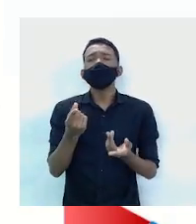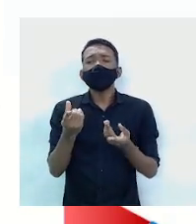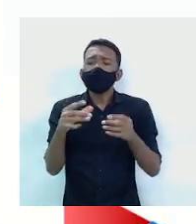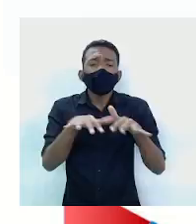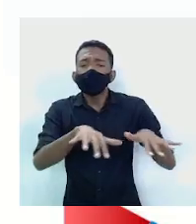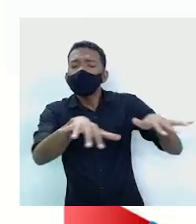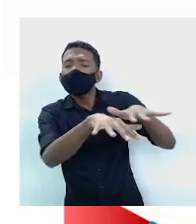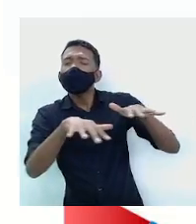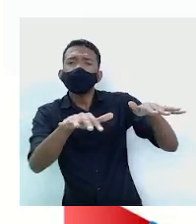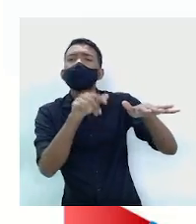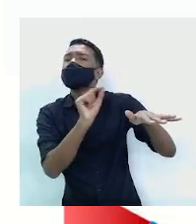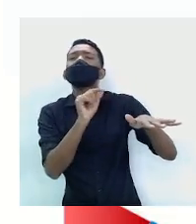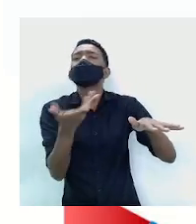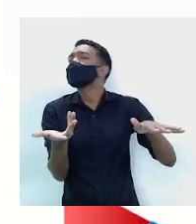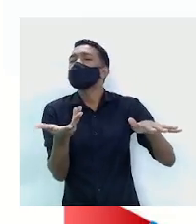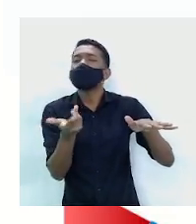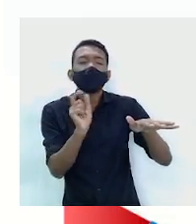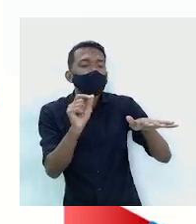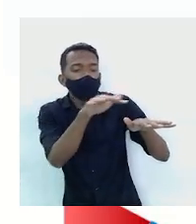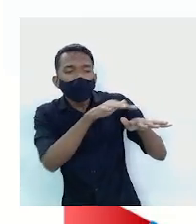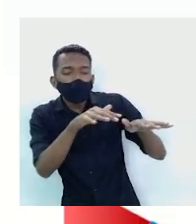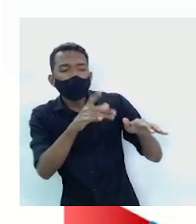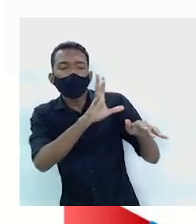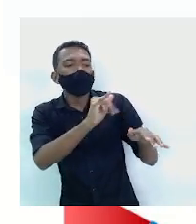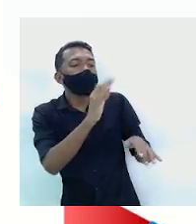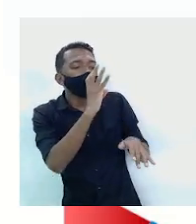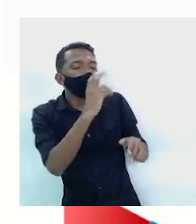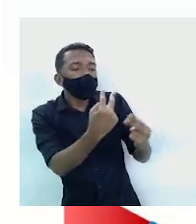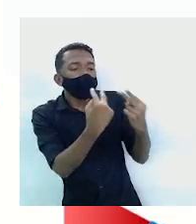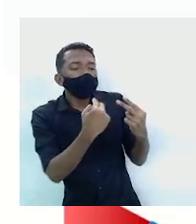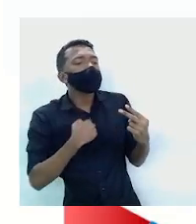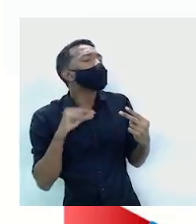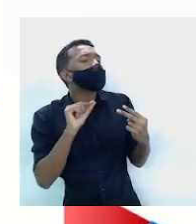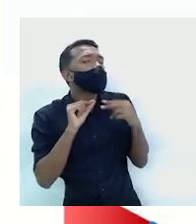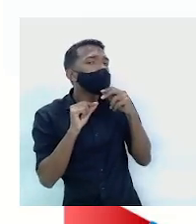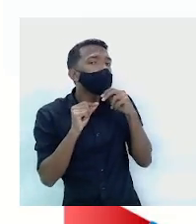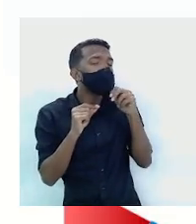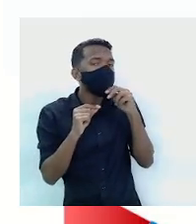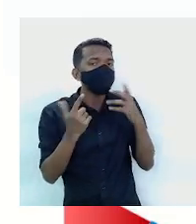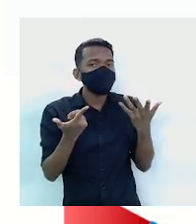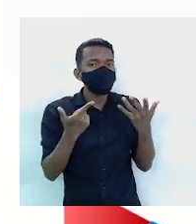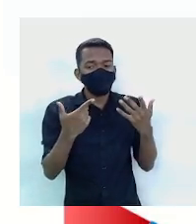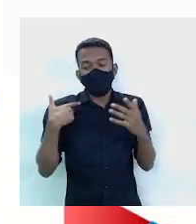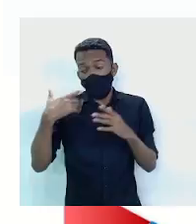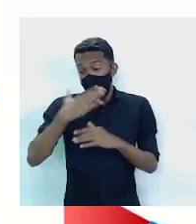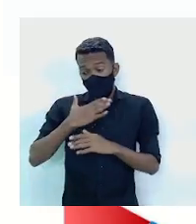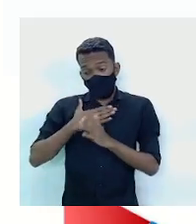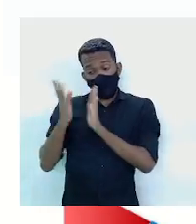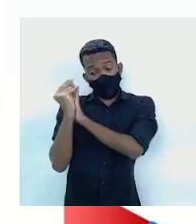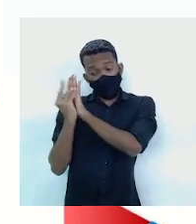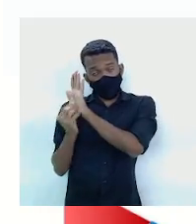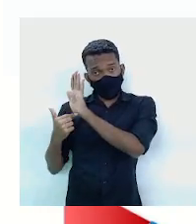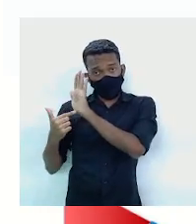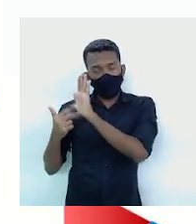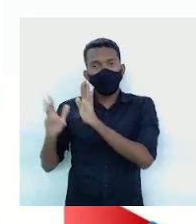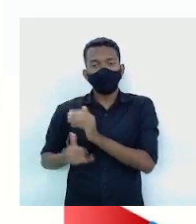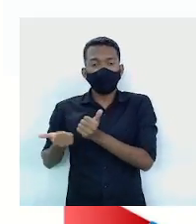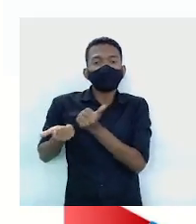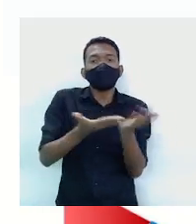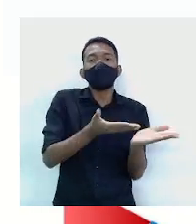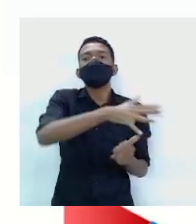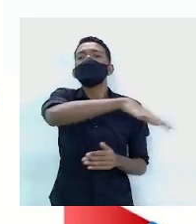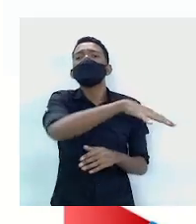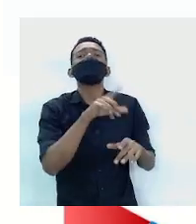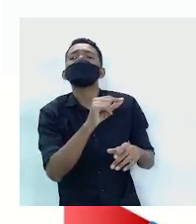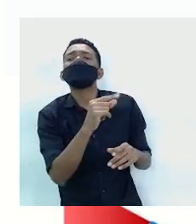para quem esse roteiro está sendo dirigido, né? Na verdade, esse conteúdo que eu estou produzindo está sendo